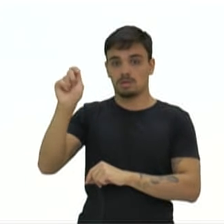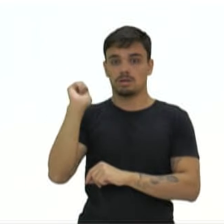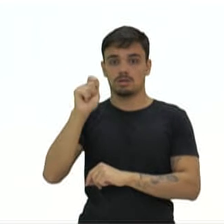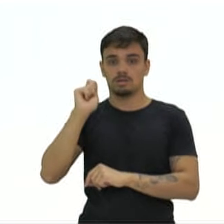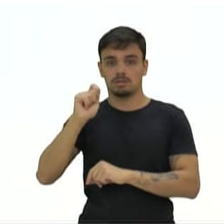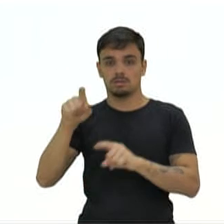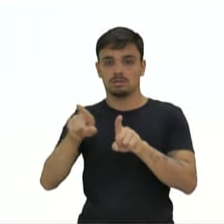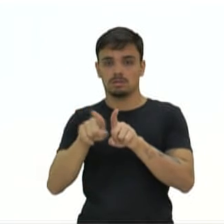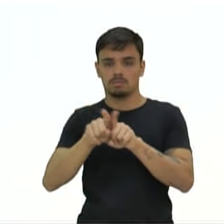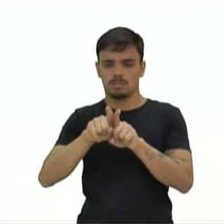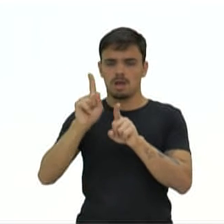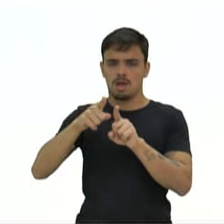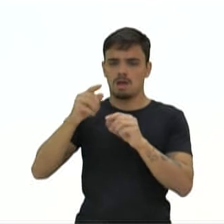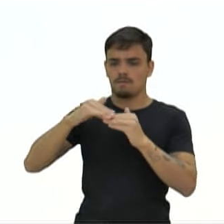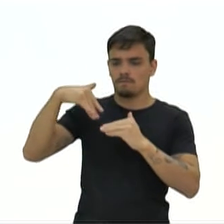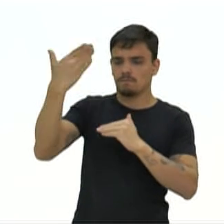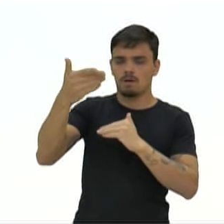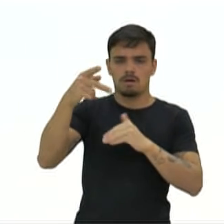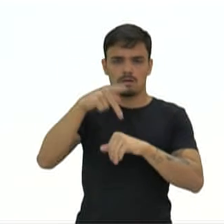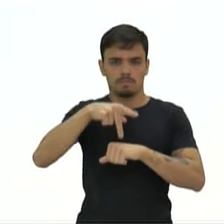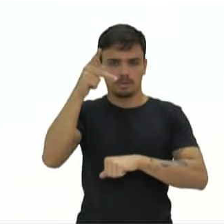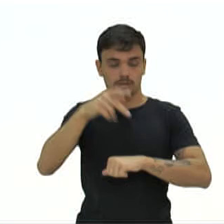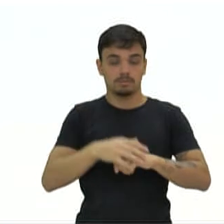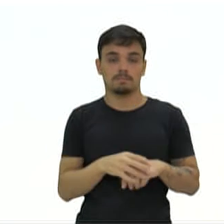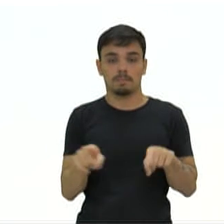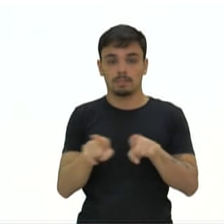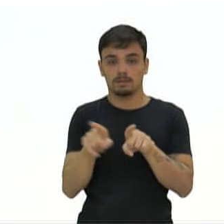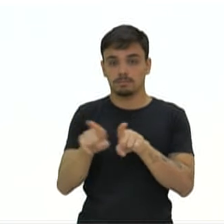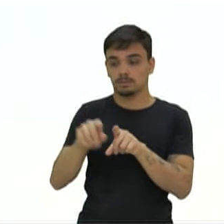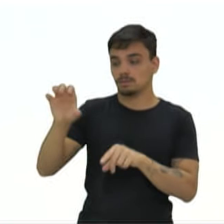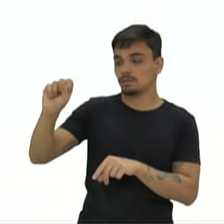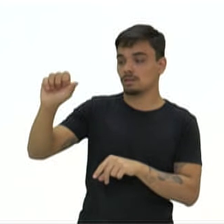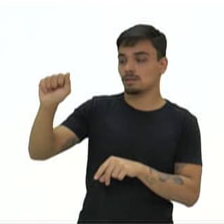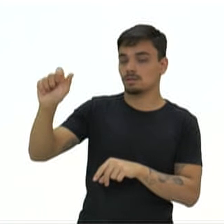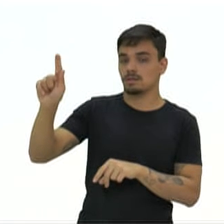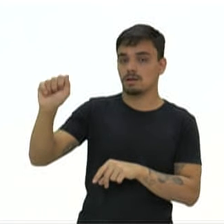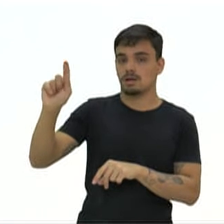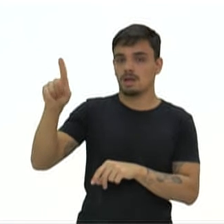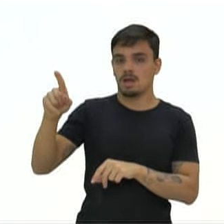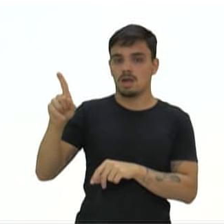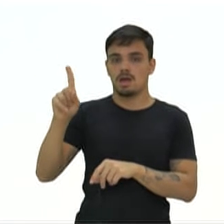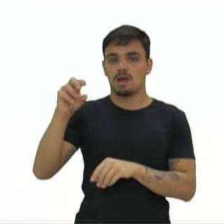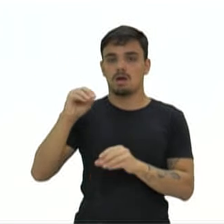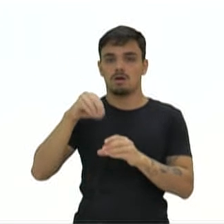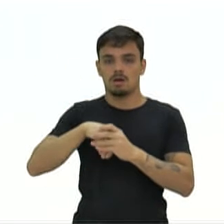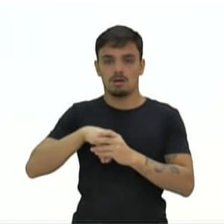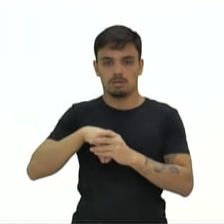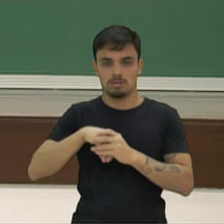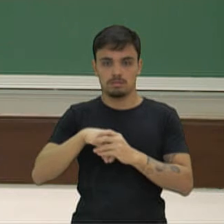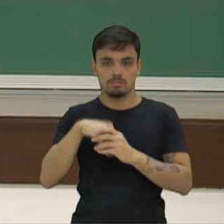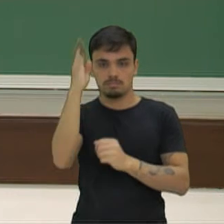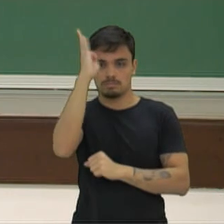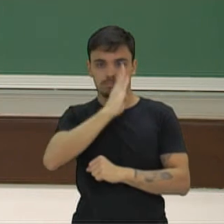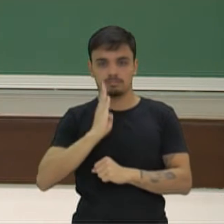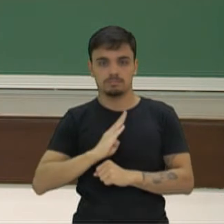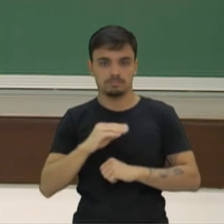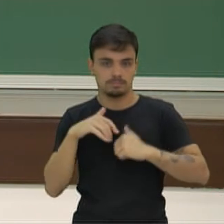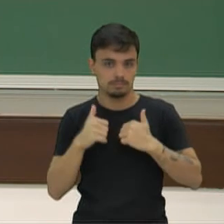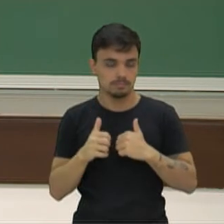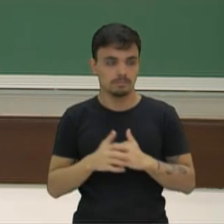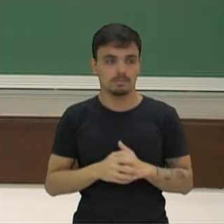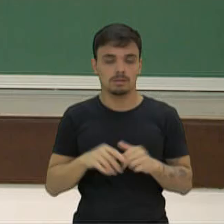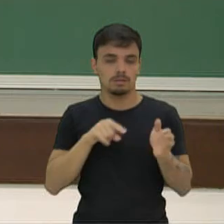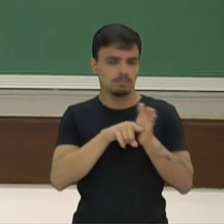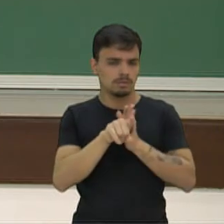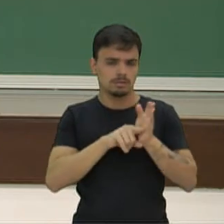é um aquífero internacional. O Saga, por enquanto, é um aquífero nacional. Primeiro que as pesquisas